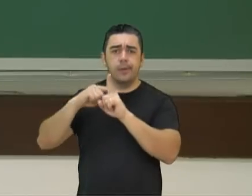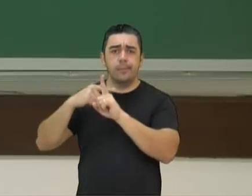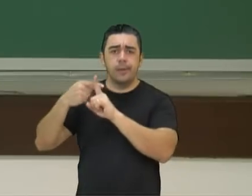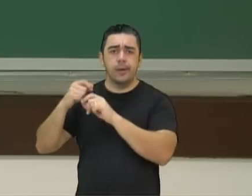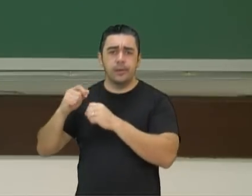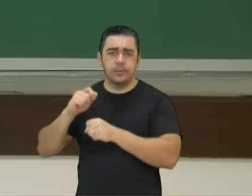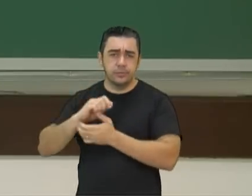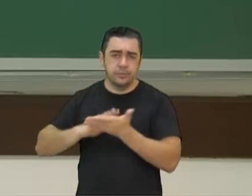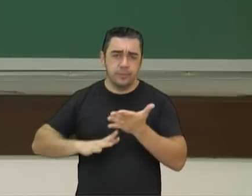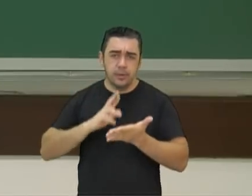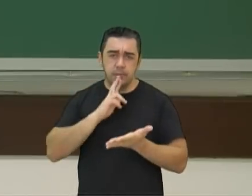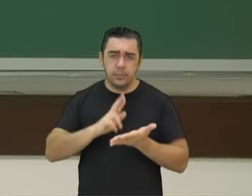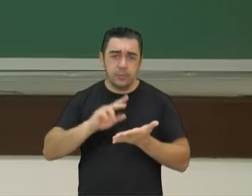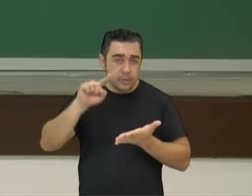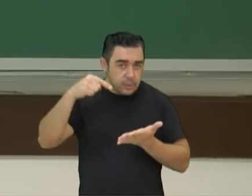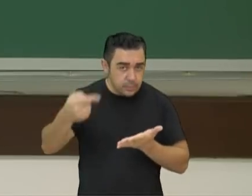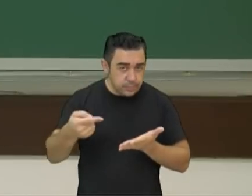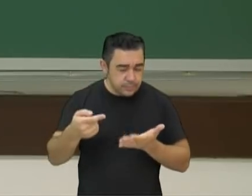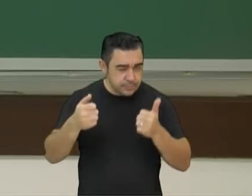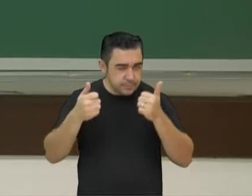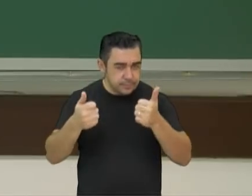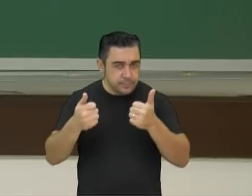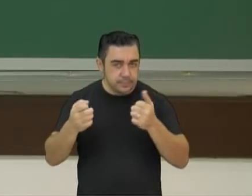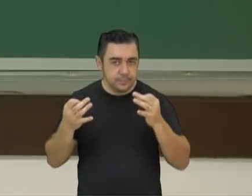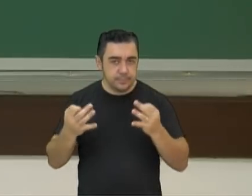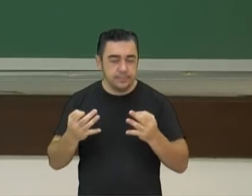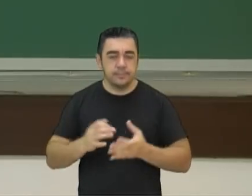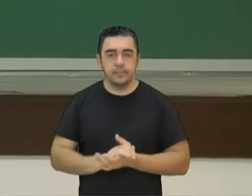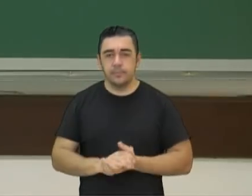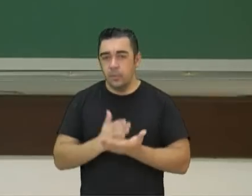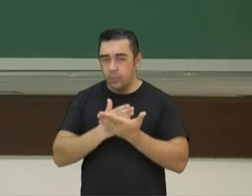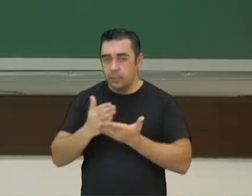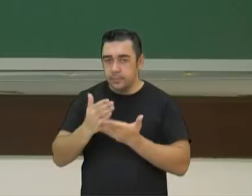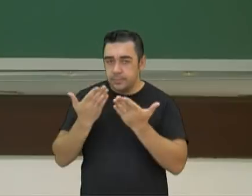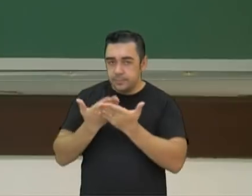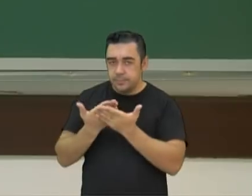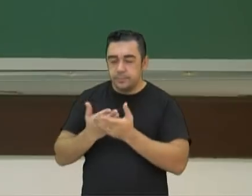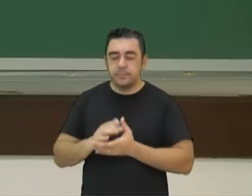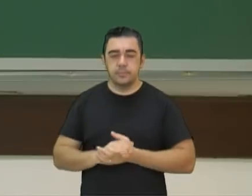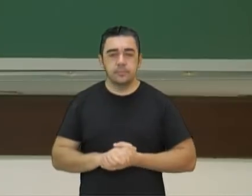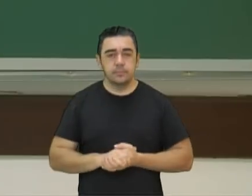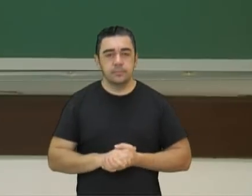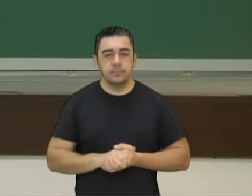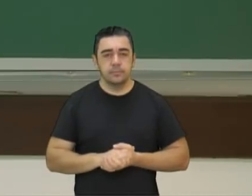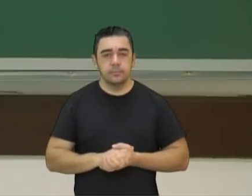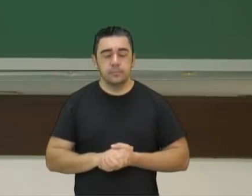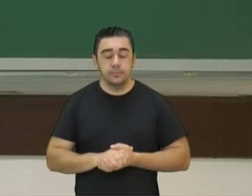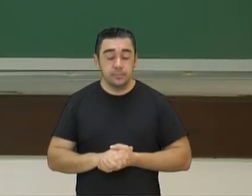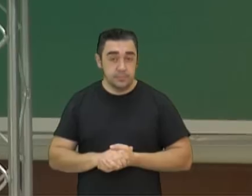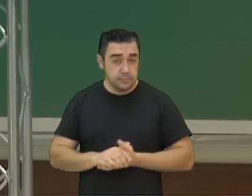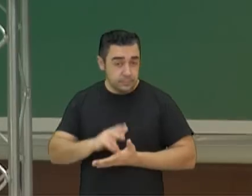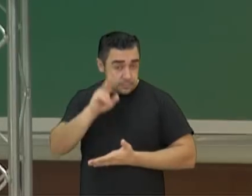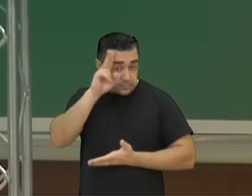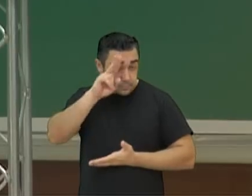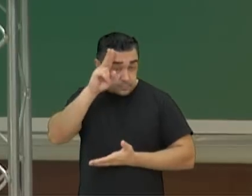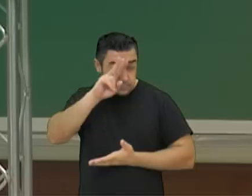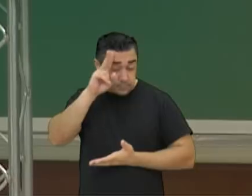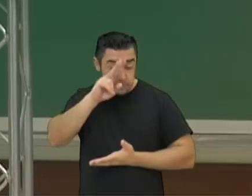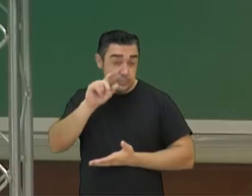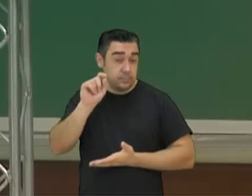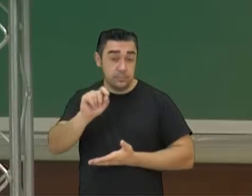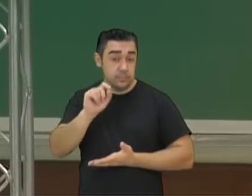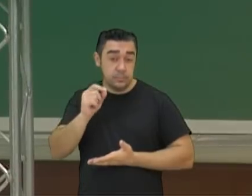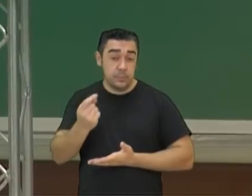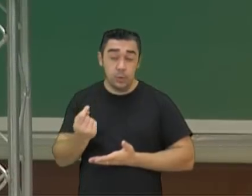para fazer depois, certo? Então, começando a nossa aula, nós vamos dar uma relembrada na